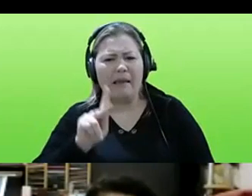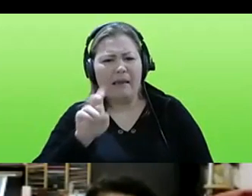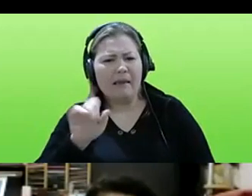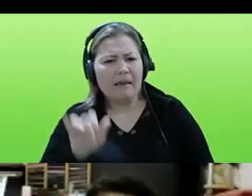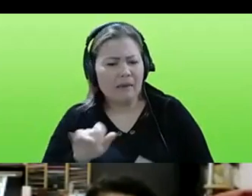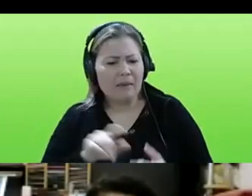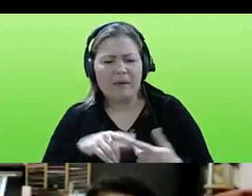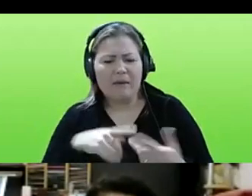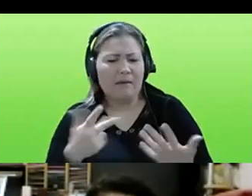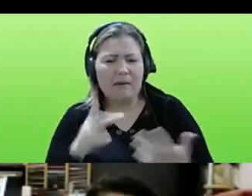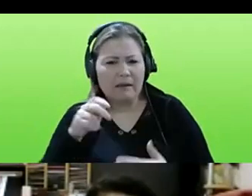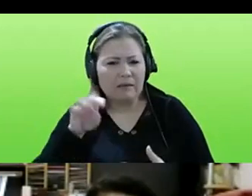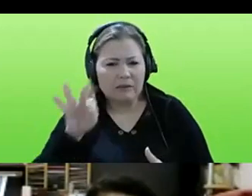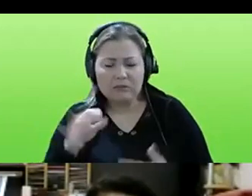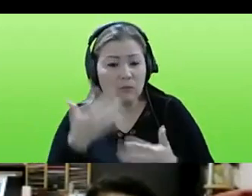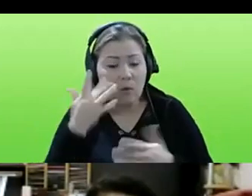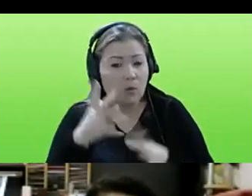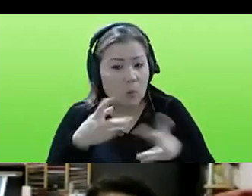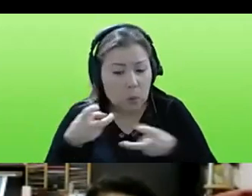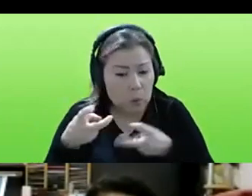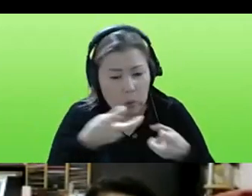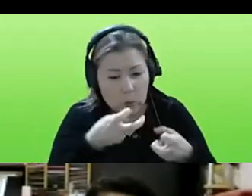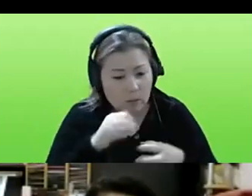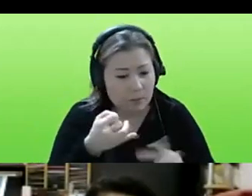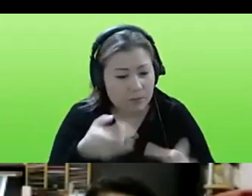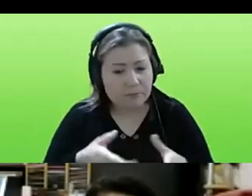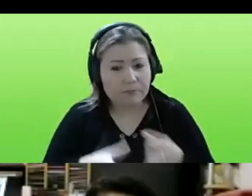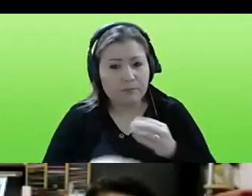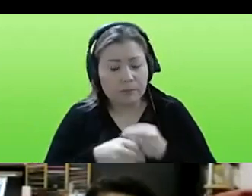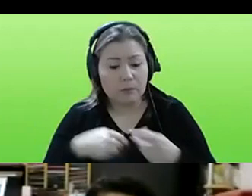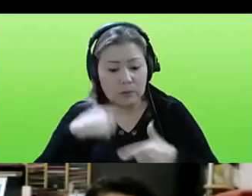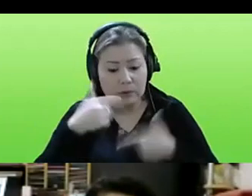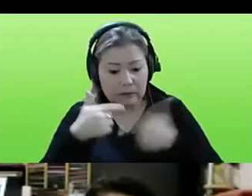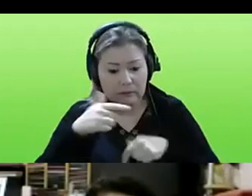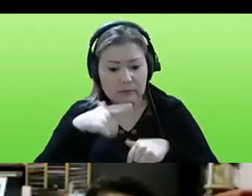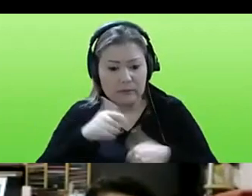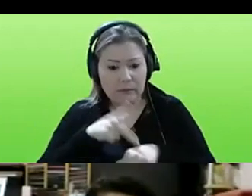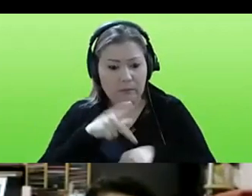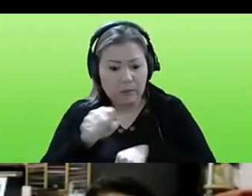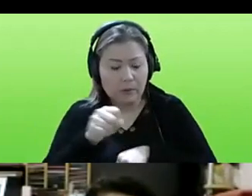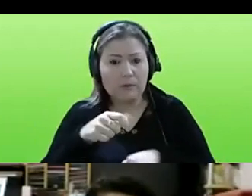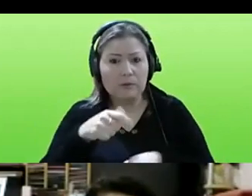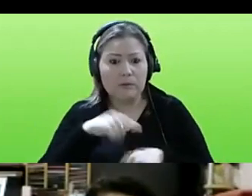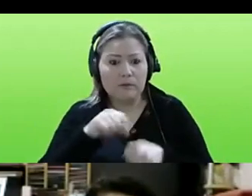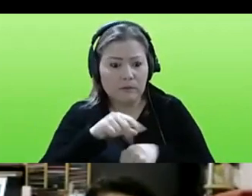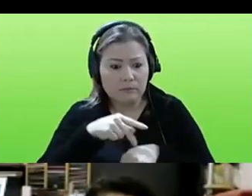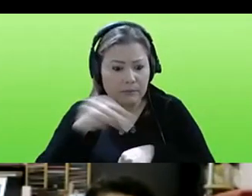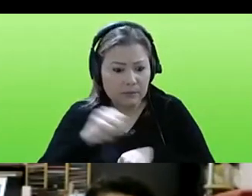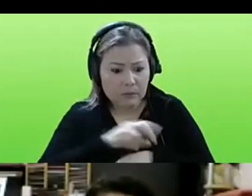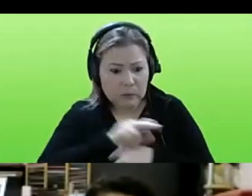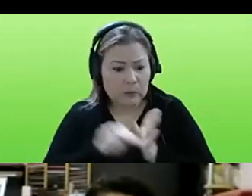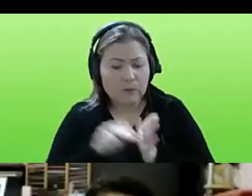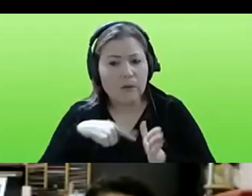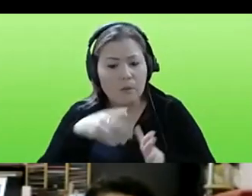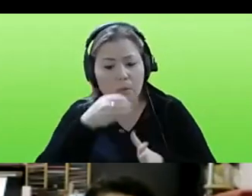links e ler alguma coisa. O momento que você está trabalhando na pós-graduação é um momento muito bom de você preencher